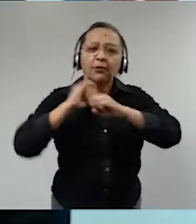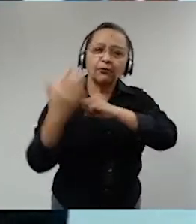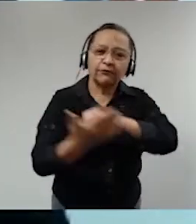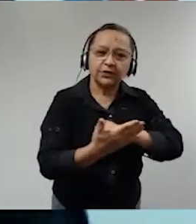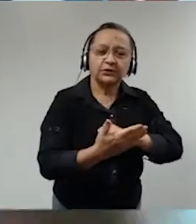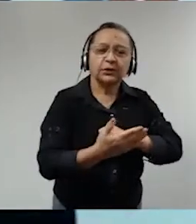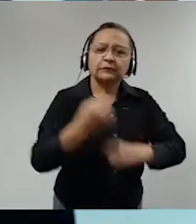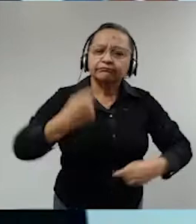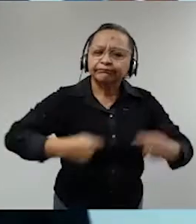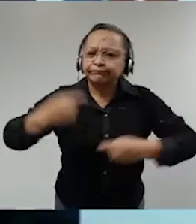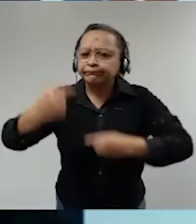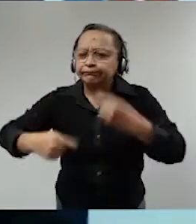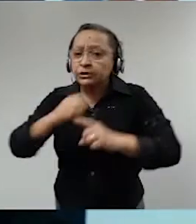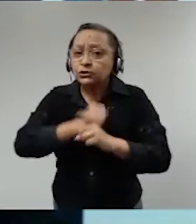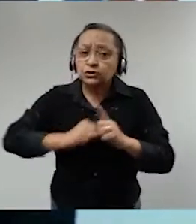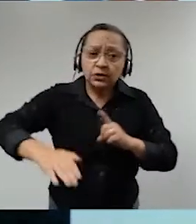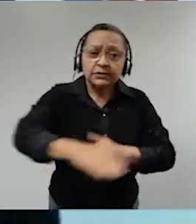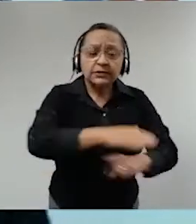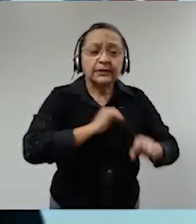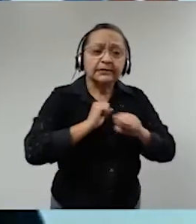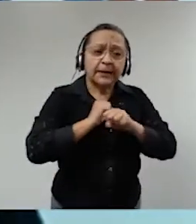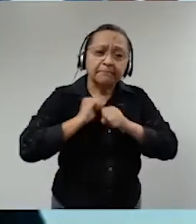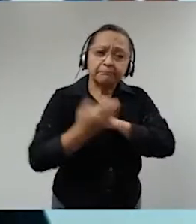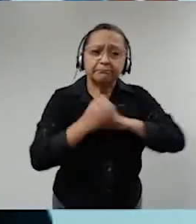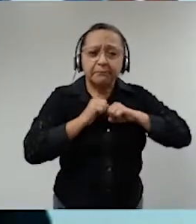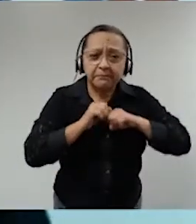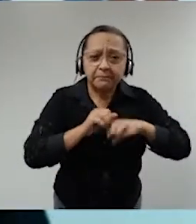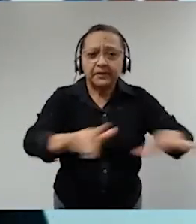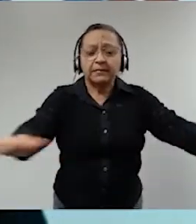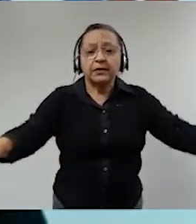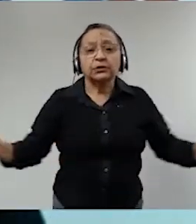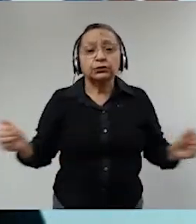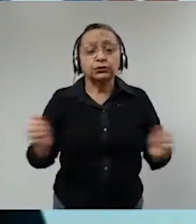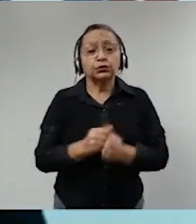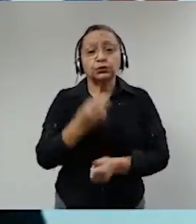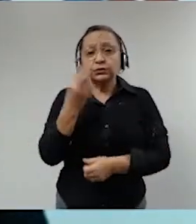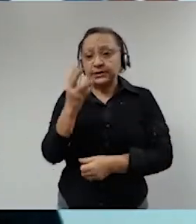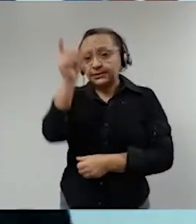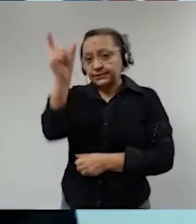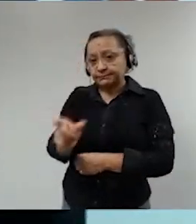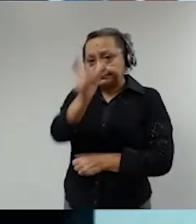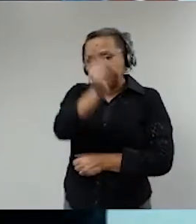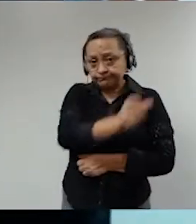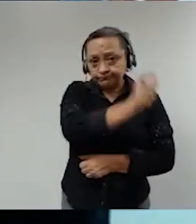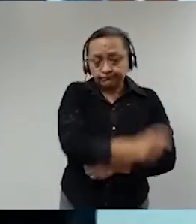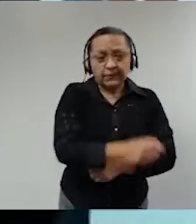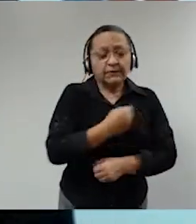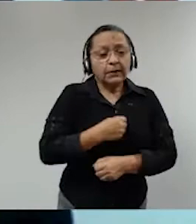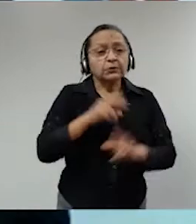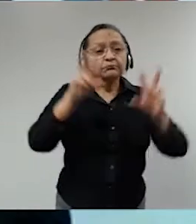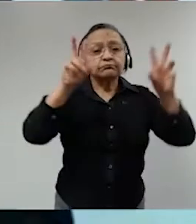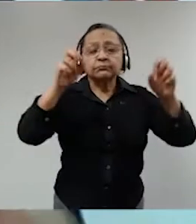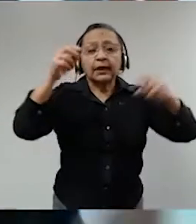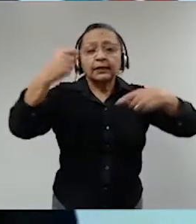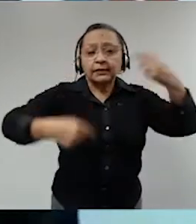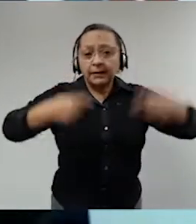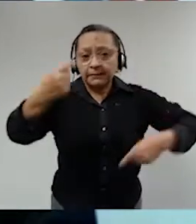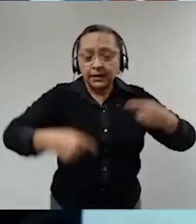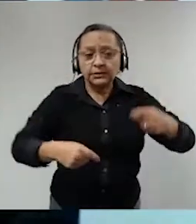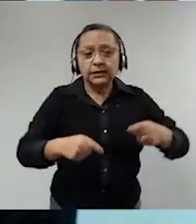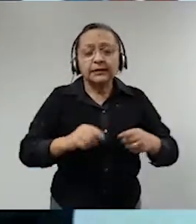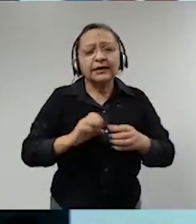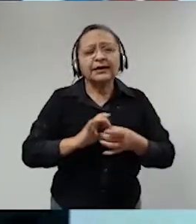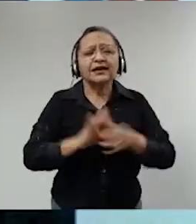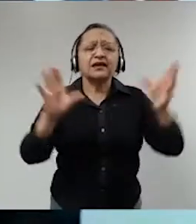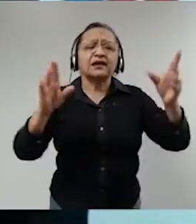pandemia. Junto a 3 convidados muito especiais, vamos tratar da temática a livre concorrência no